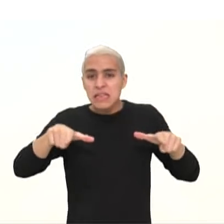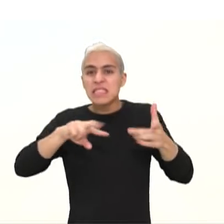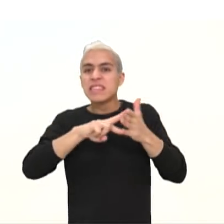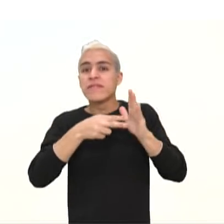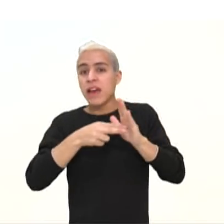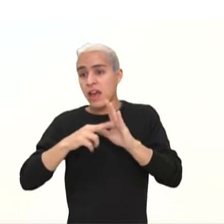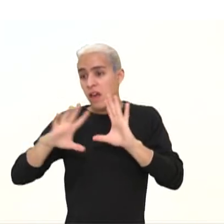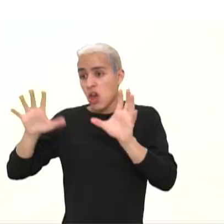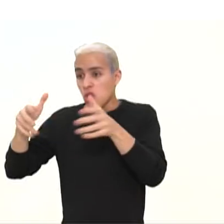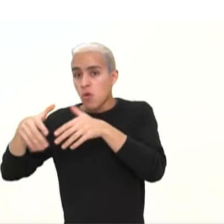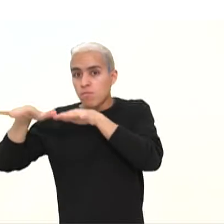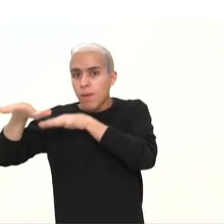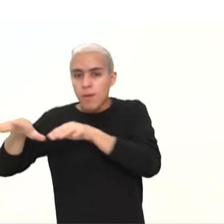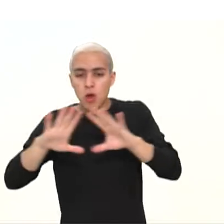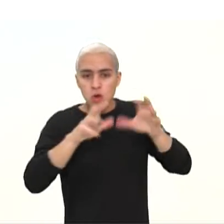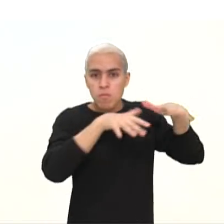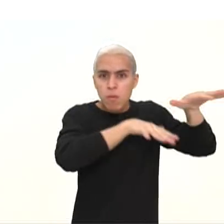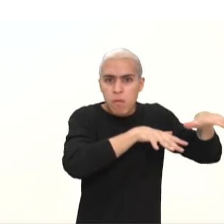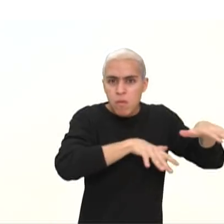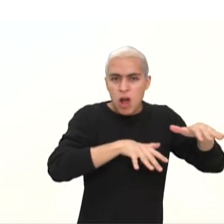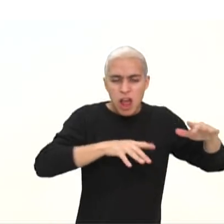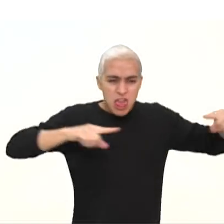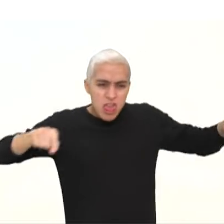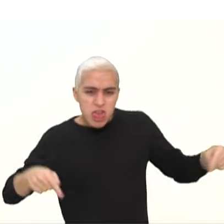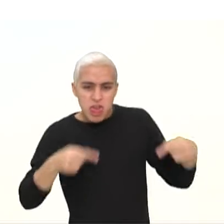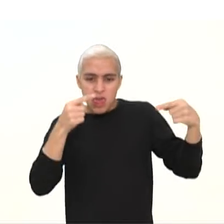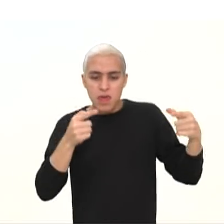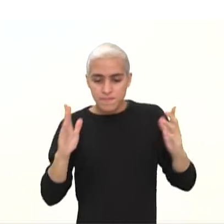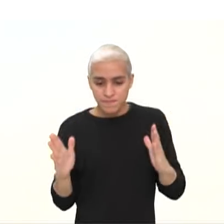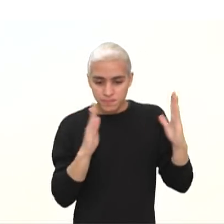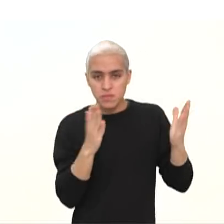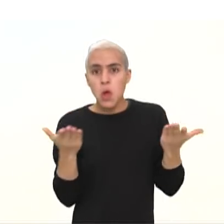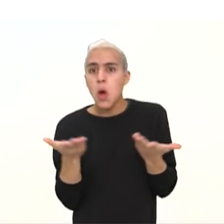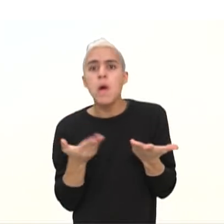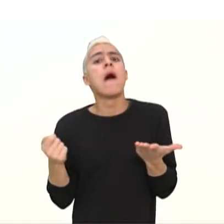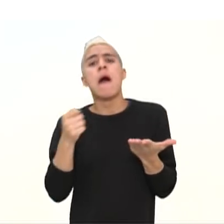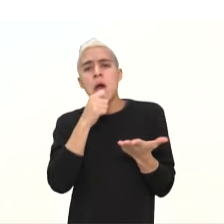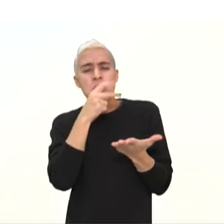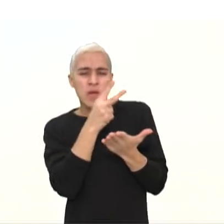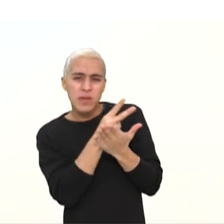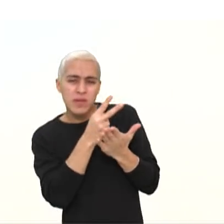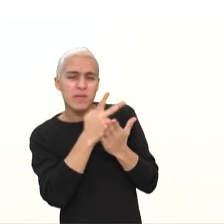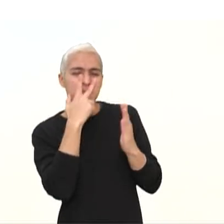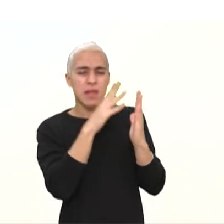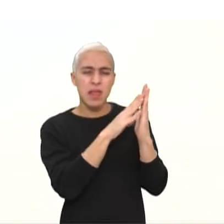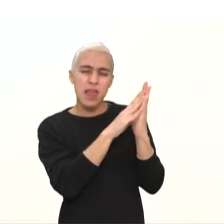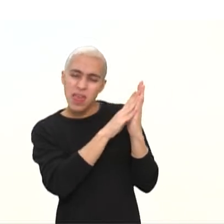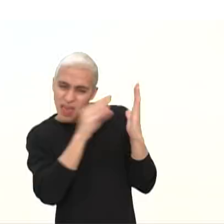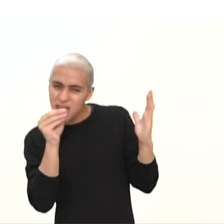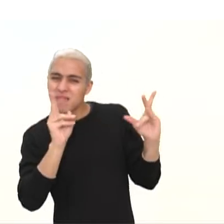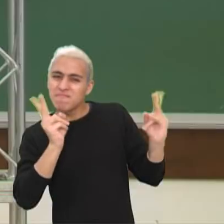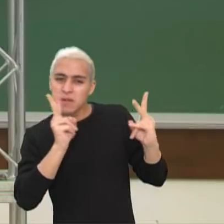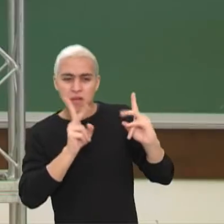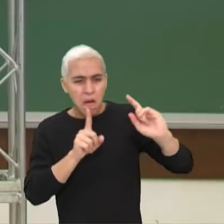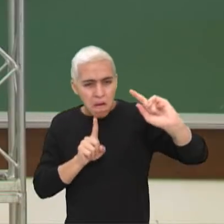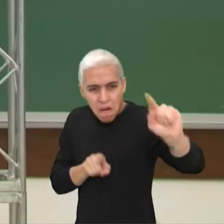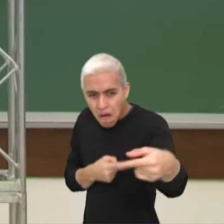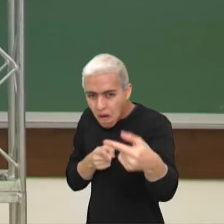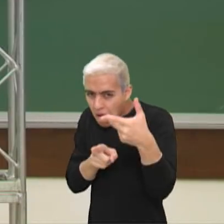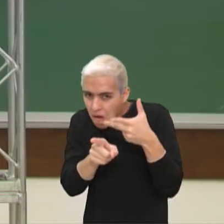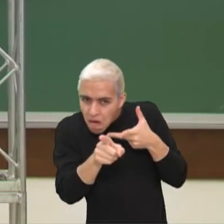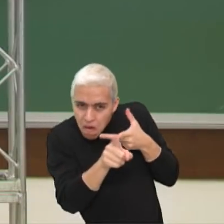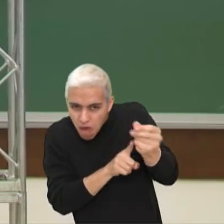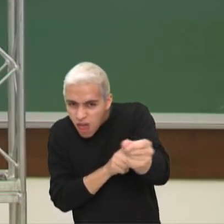exércitos. E a maioria dos jogos de tabuleiro modernos ainda são baseados em derrotar os jogadores adversários. Então, na época